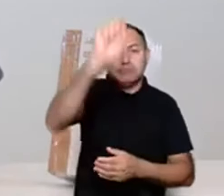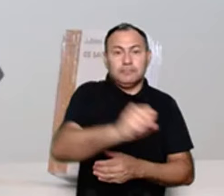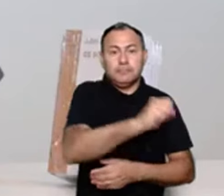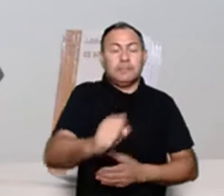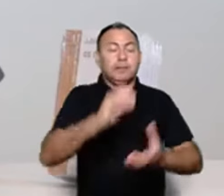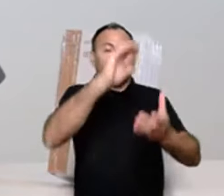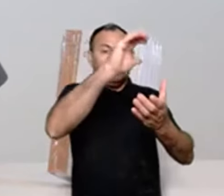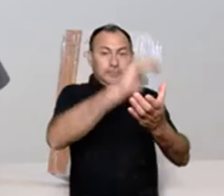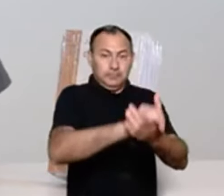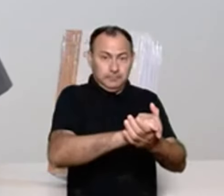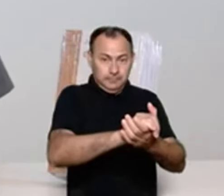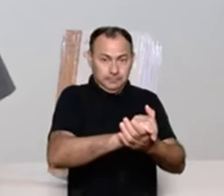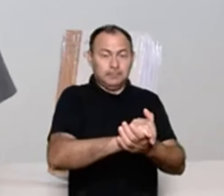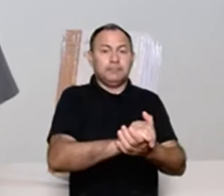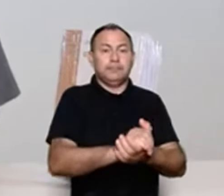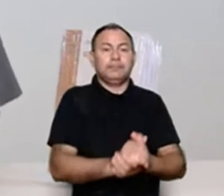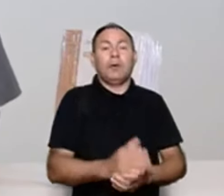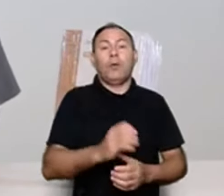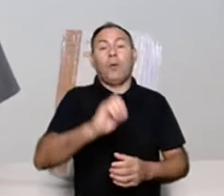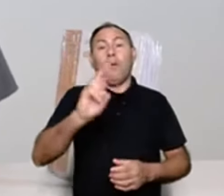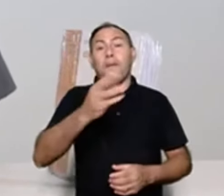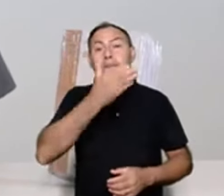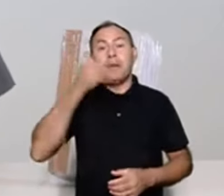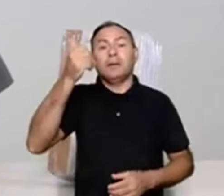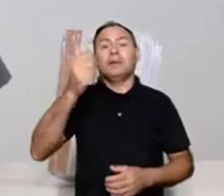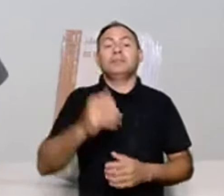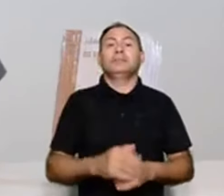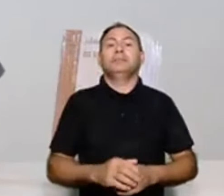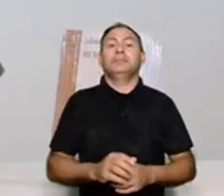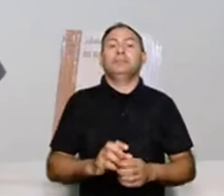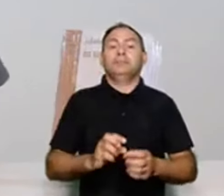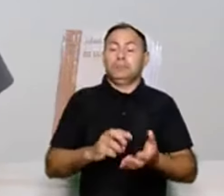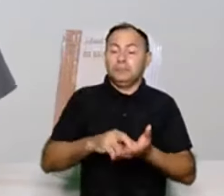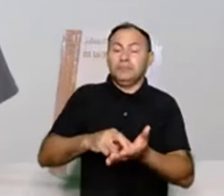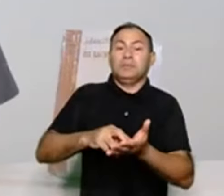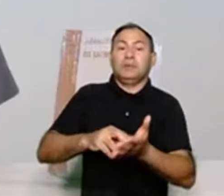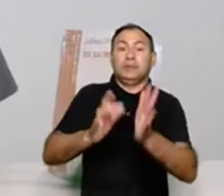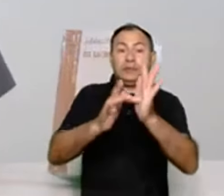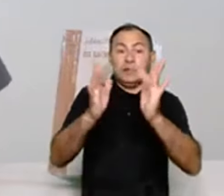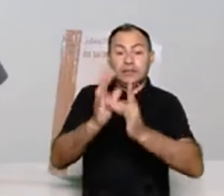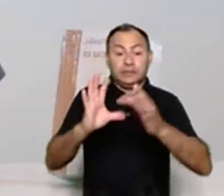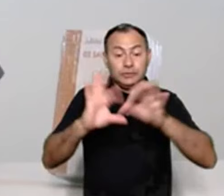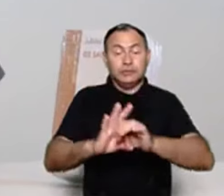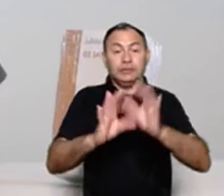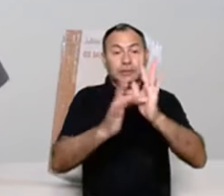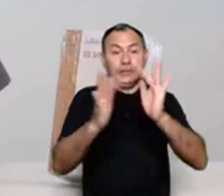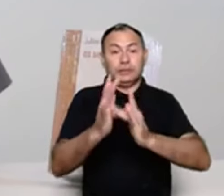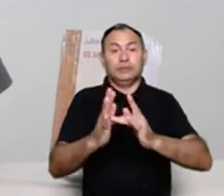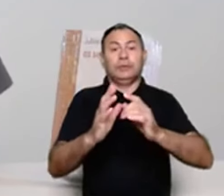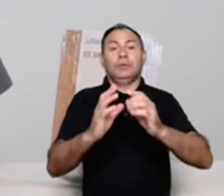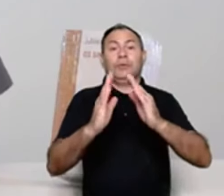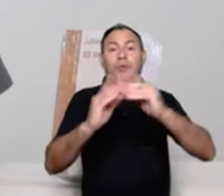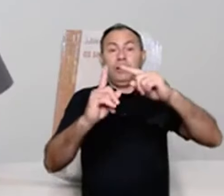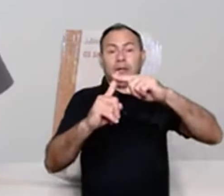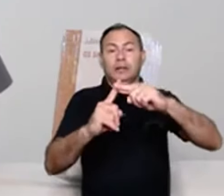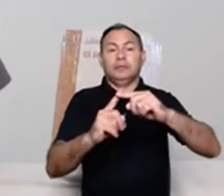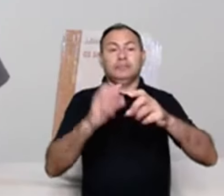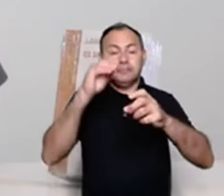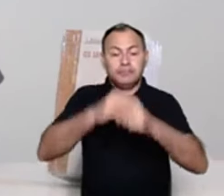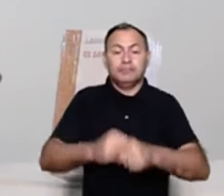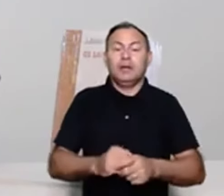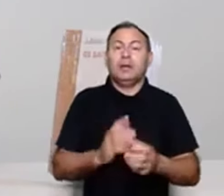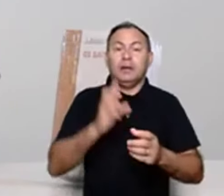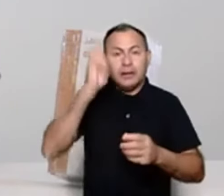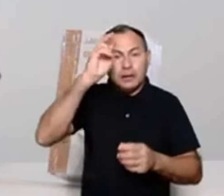o sacramento do matrimônio, ou melhor, a relação de Cristo com a igreja é ícone